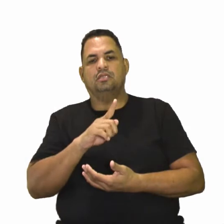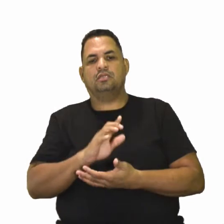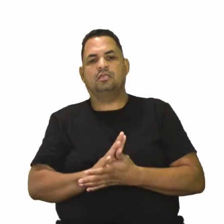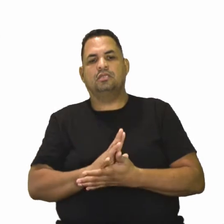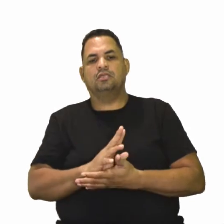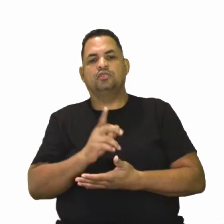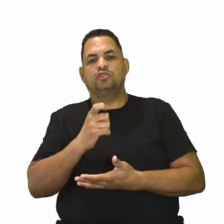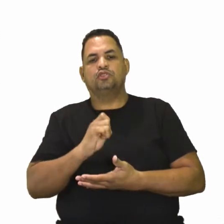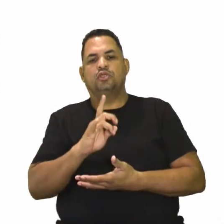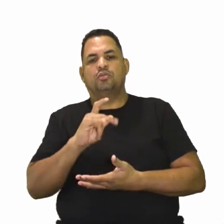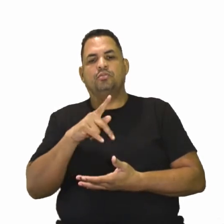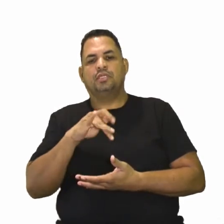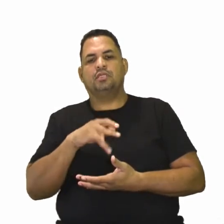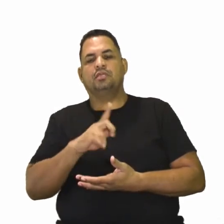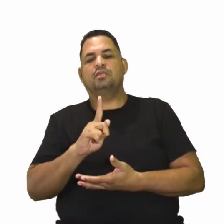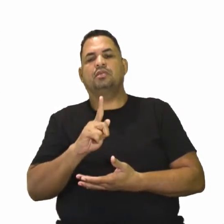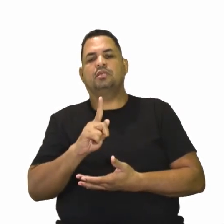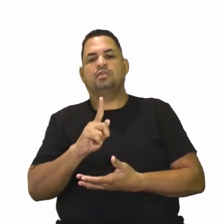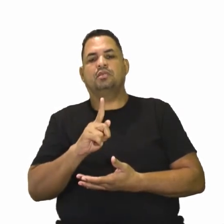Xiaoping,